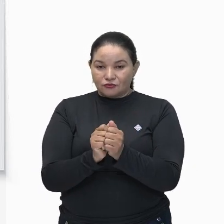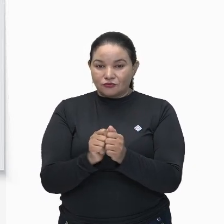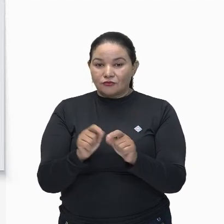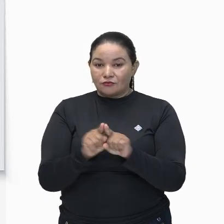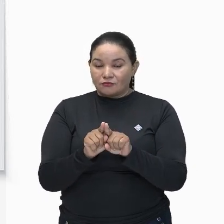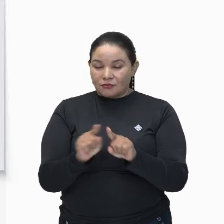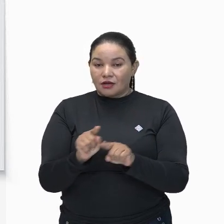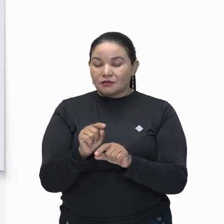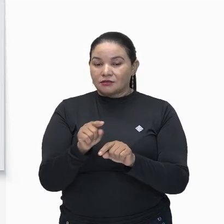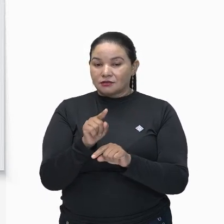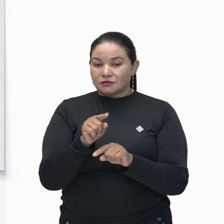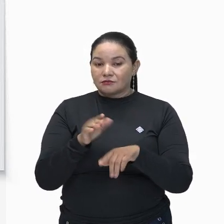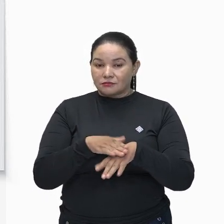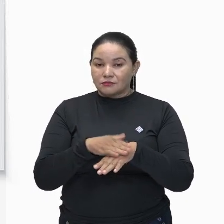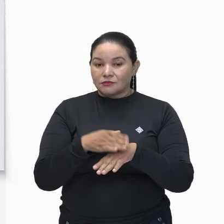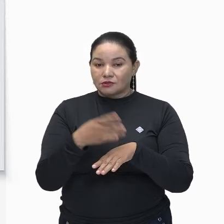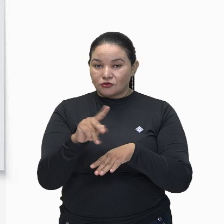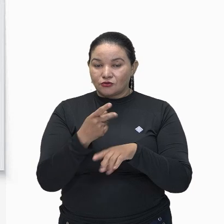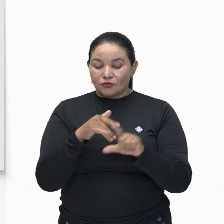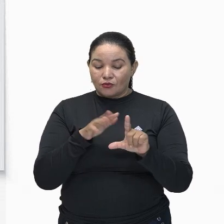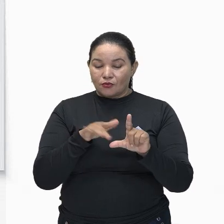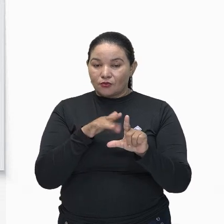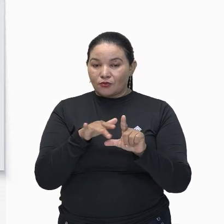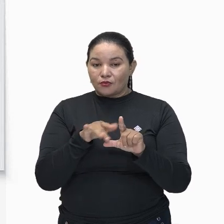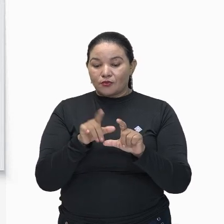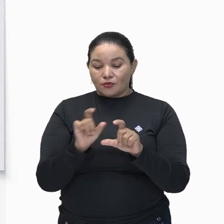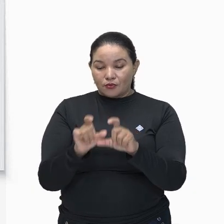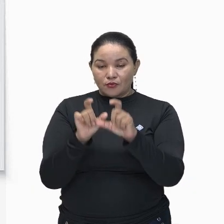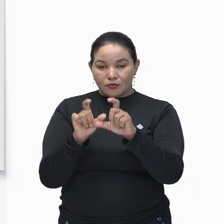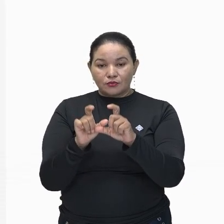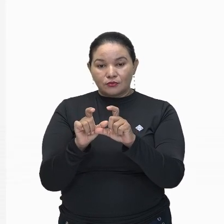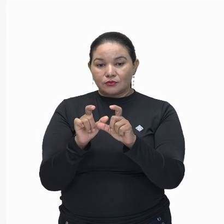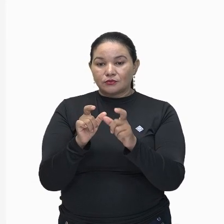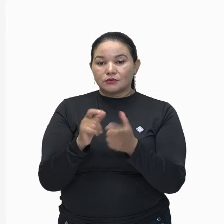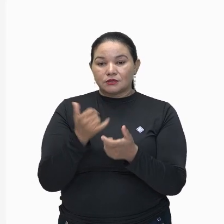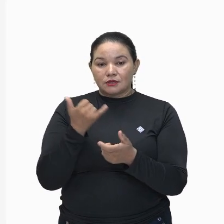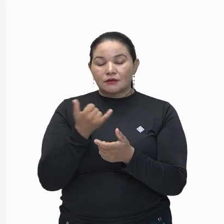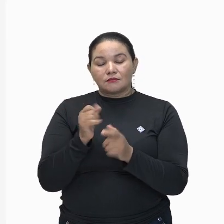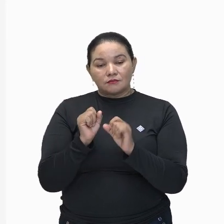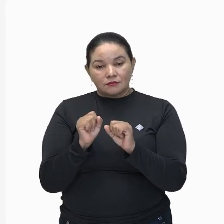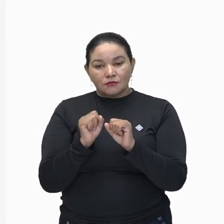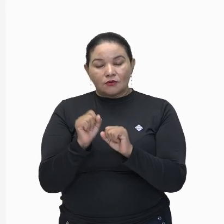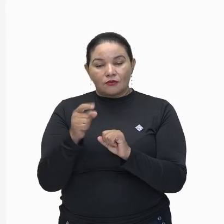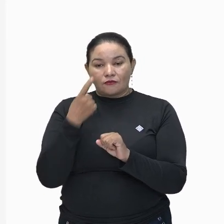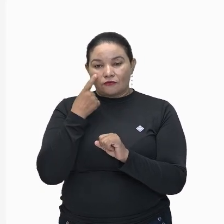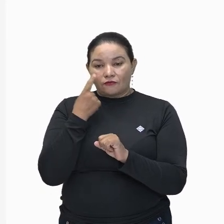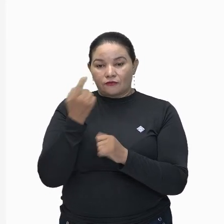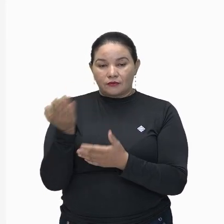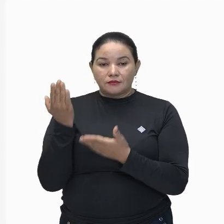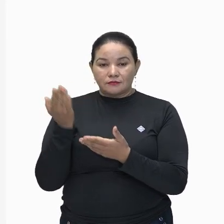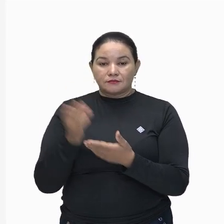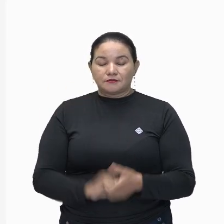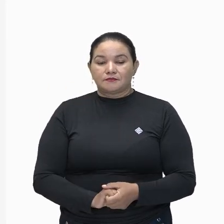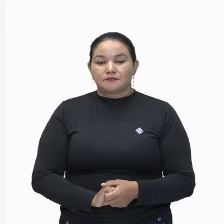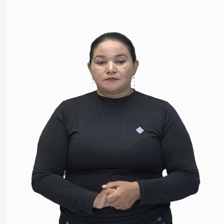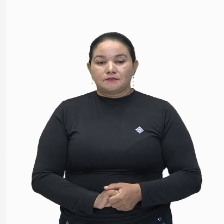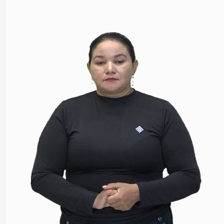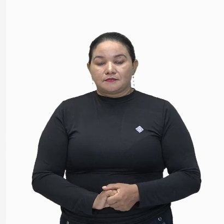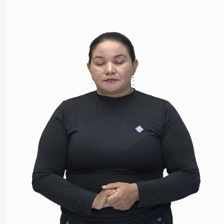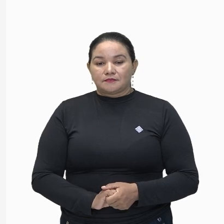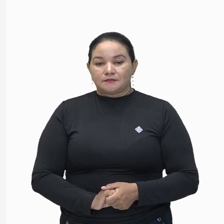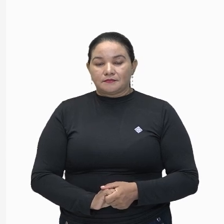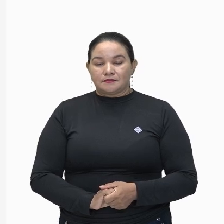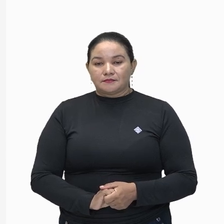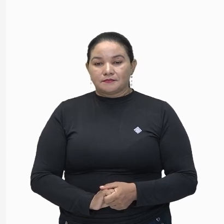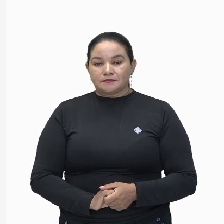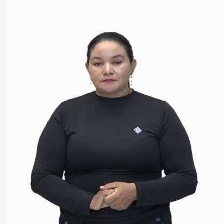pode acessar aí o QR Code da notícia, tá bom? Você acessa aí a reportagem, olha só, temos aí o QR Code, você pode acessar